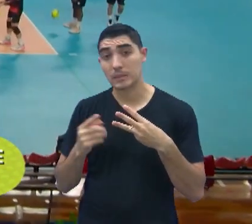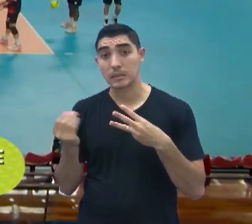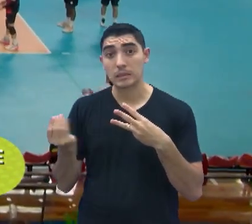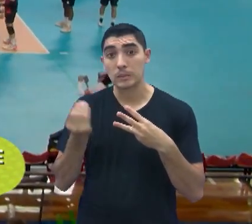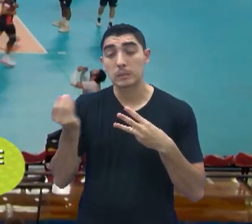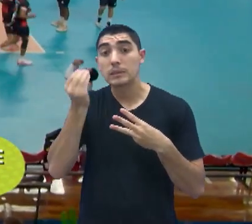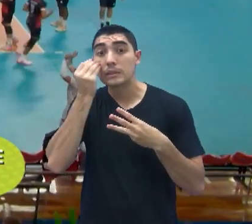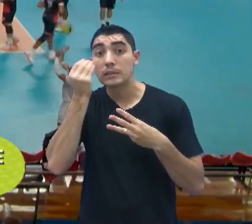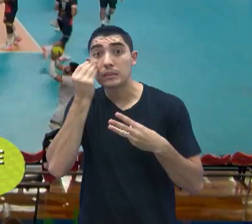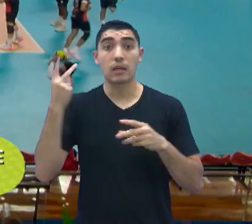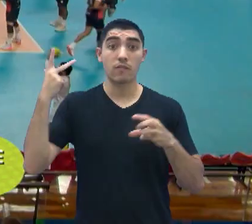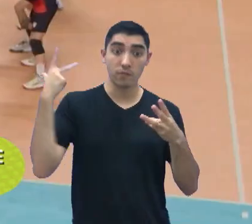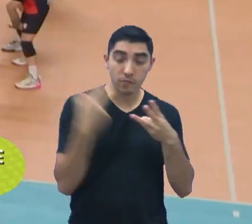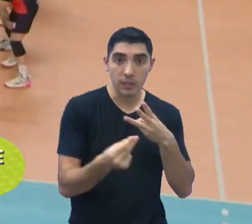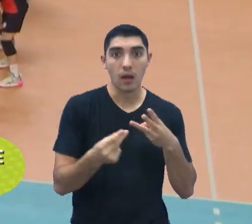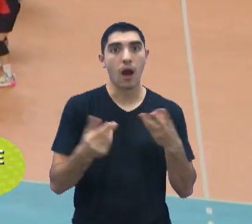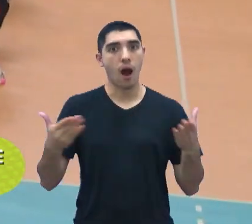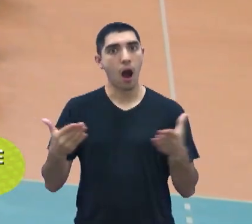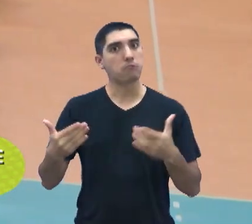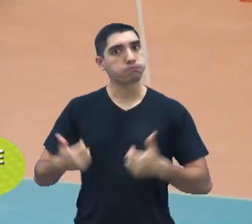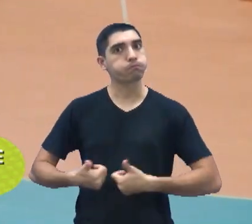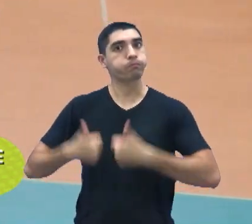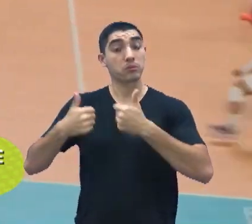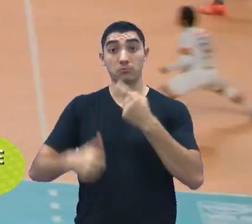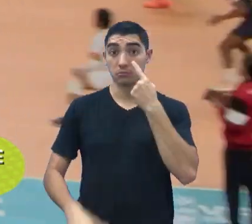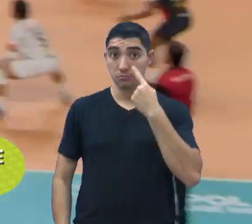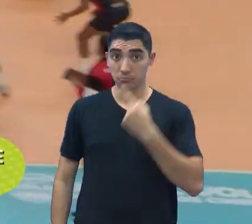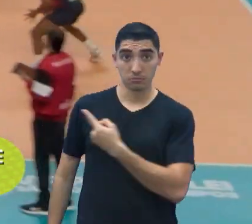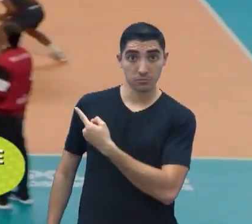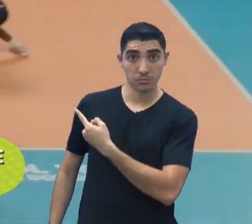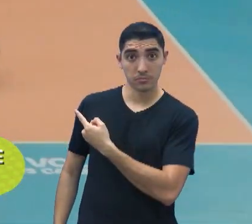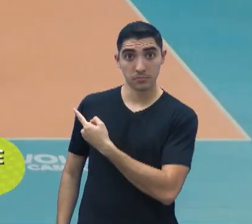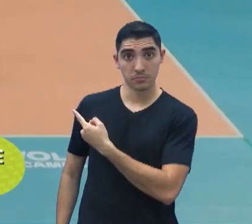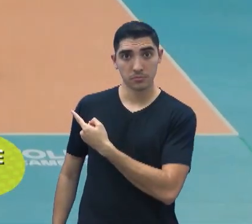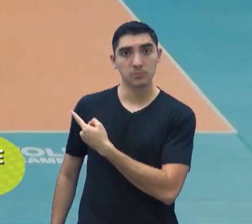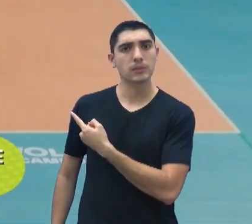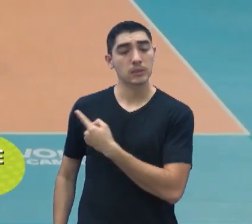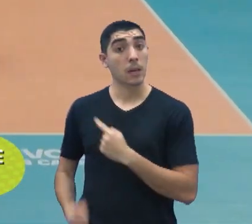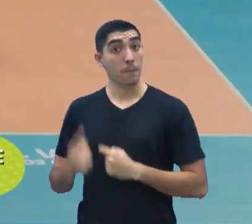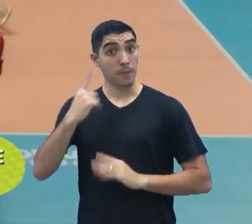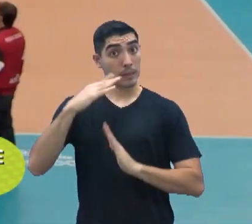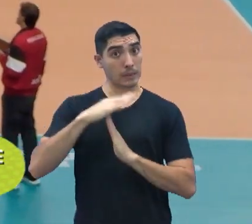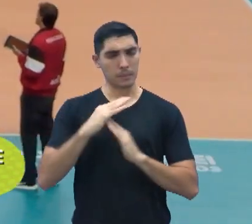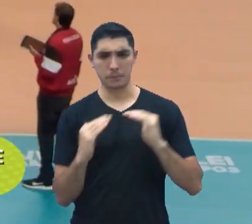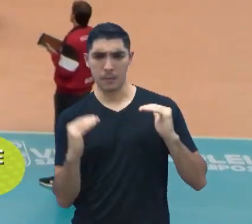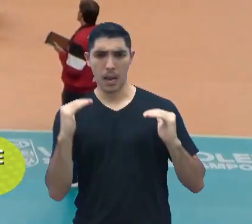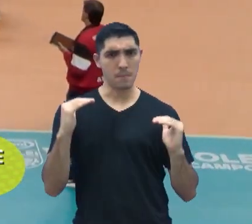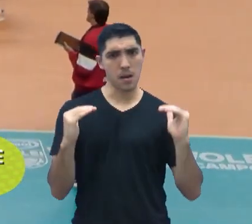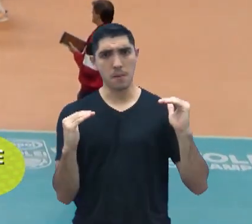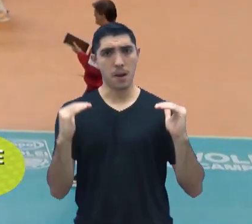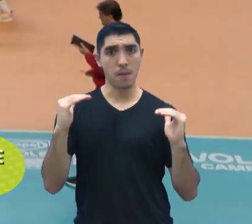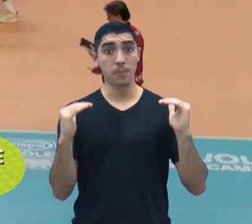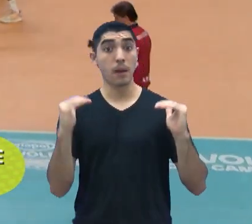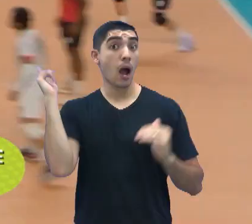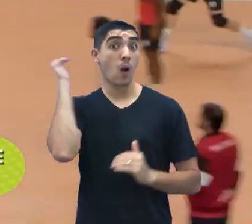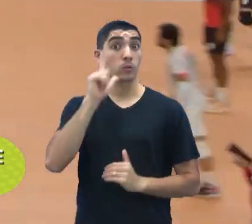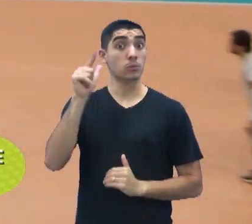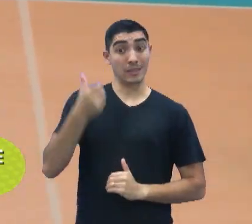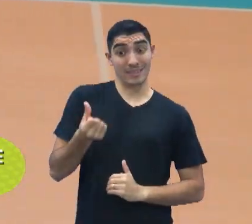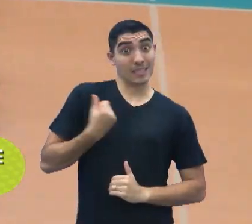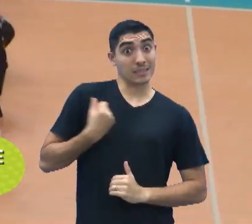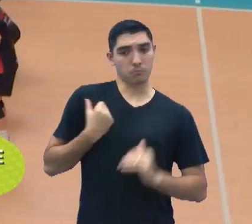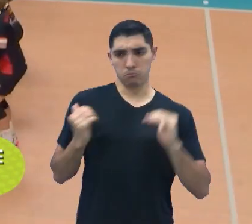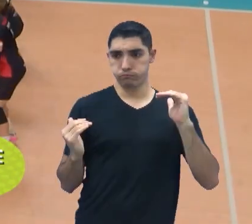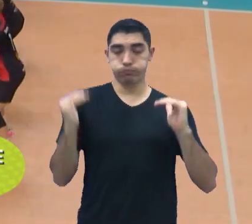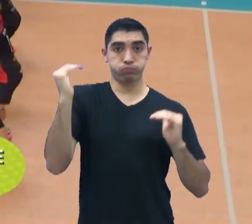vitória enfim sairia. Após o início de primeiro set equilibrado, a equipe abriu vantagem de 6 pontos,